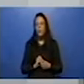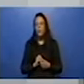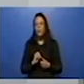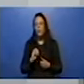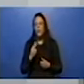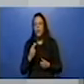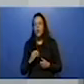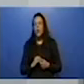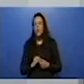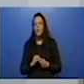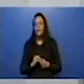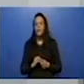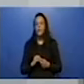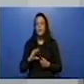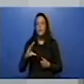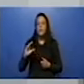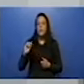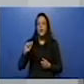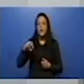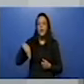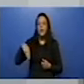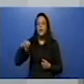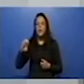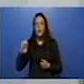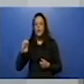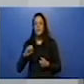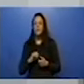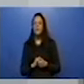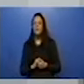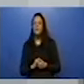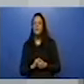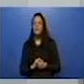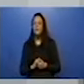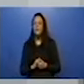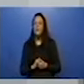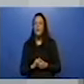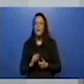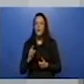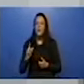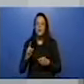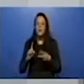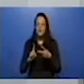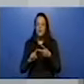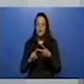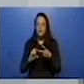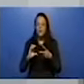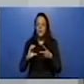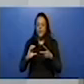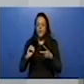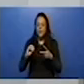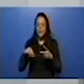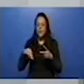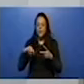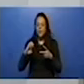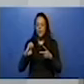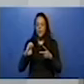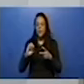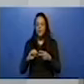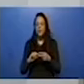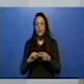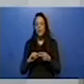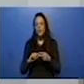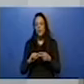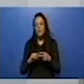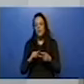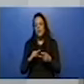C-A-M-E. São duas variações. Essa daqui, essa variação, ó, come, C-O-M-E, ela existe e está de